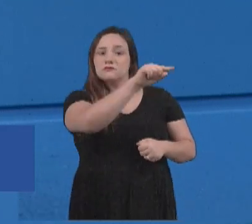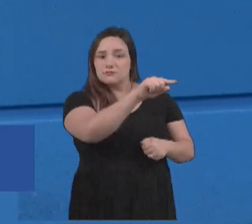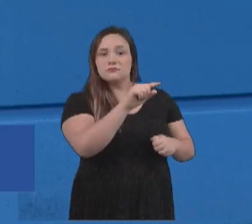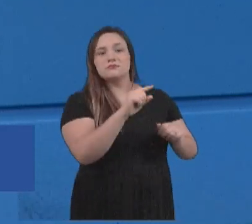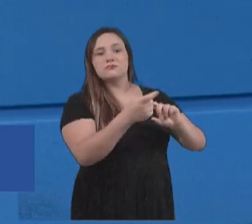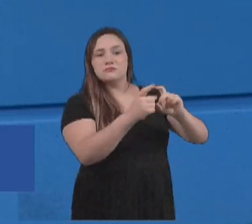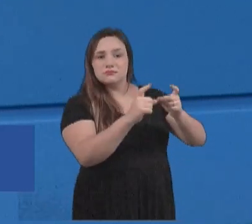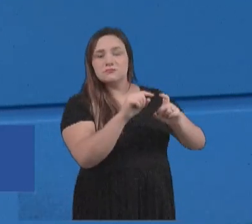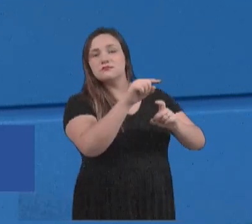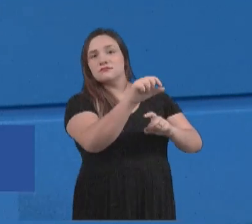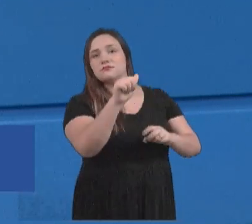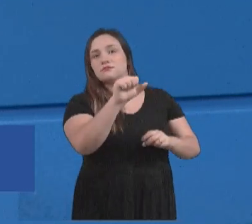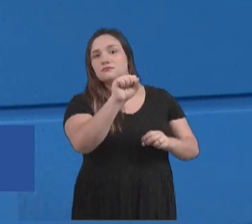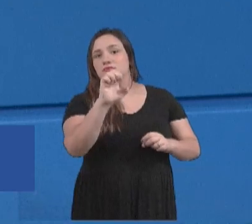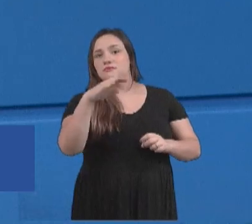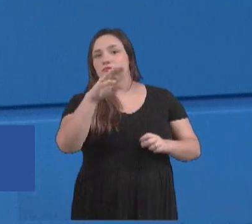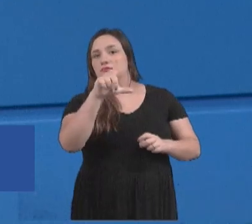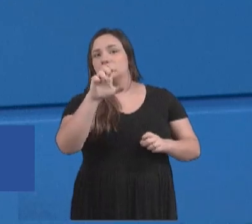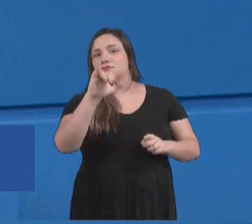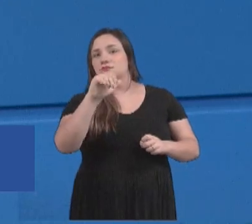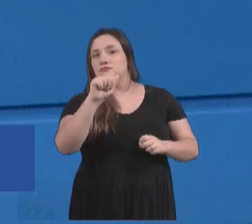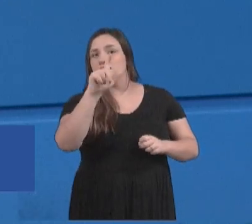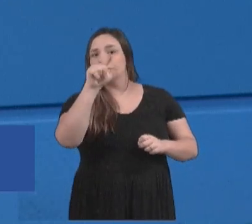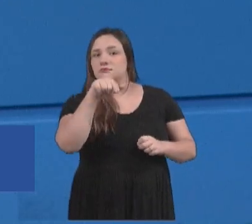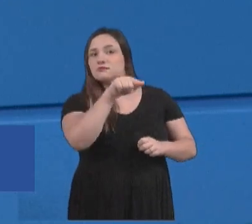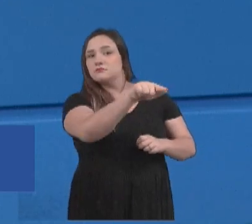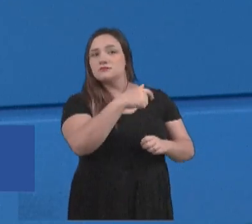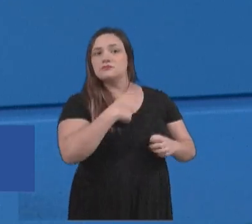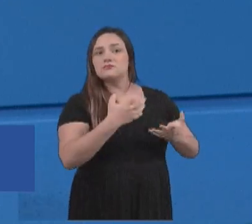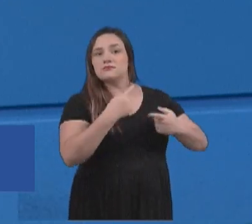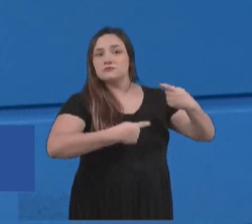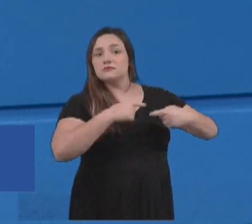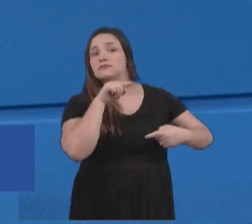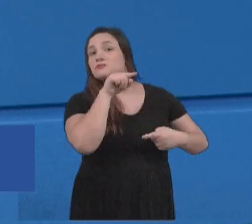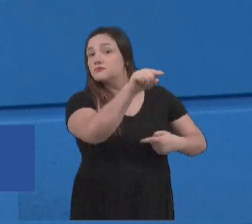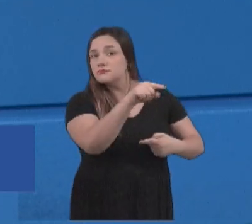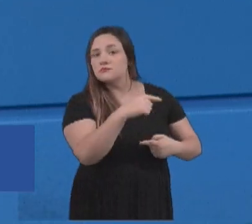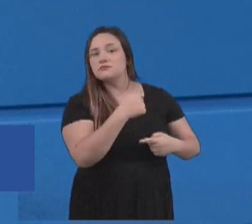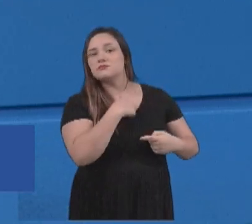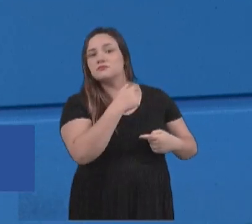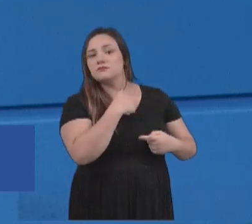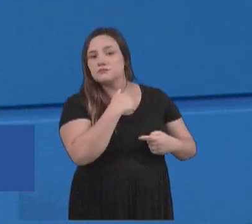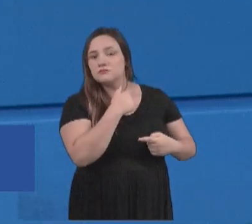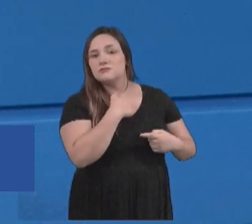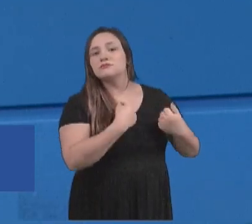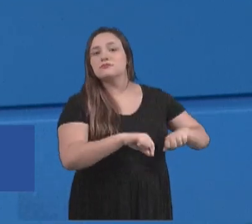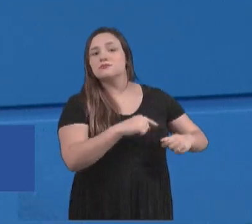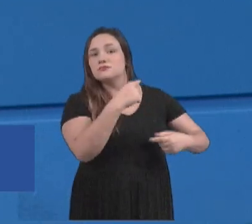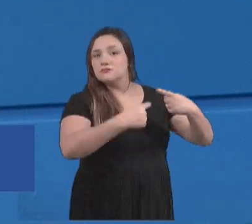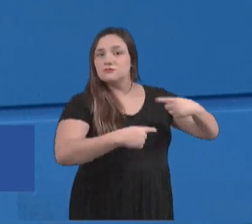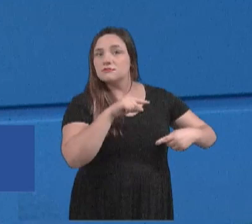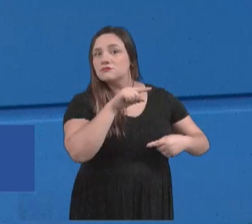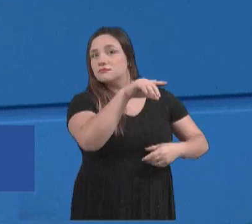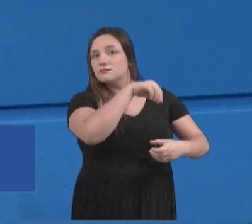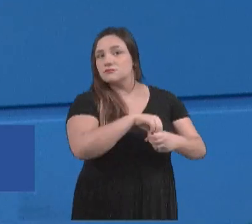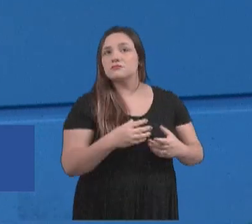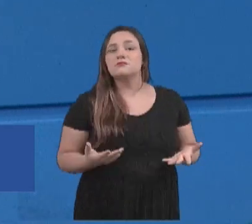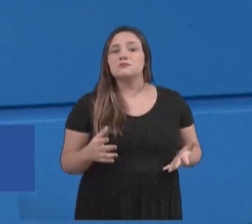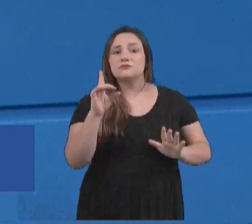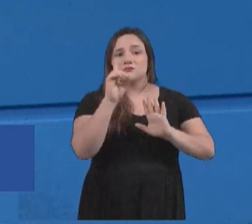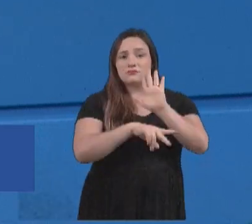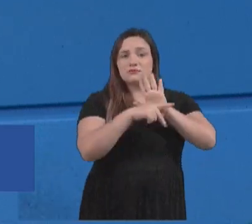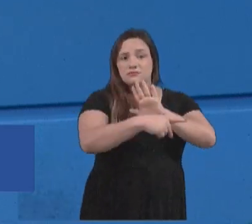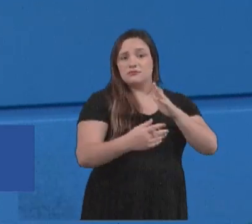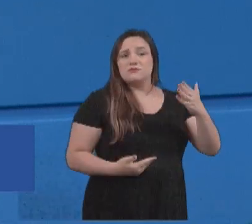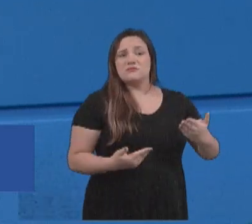lá na Assembleia da CACEMES. Isso aí. É lá que eu vou fazer esse debate, porque eu sou beneficiária e a gente tem que fazer esse debate internamente. Acho que é um direito